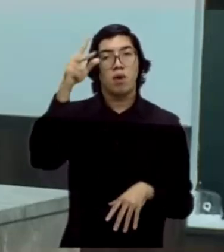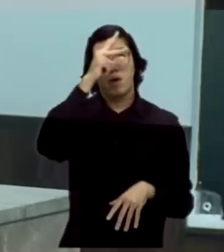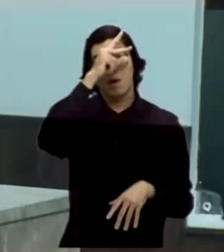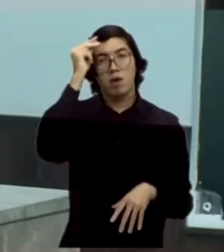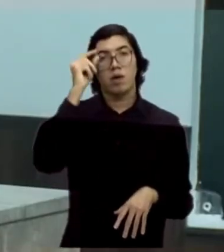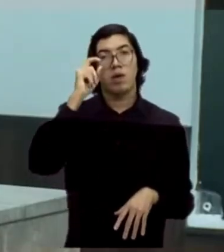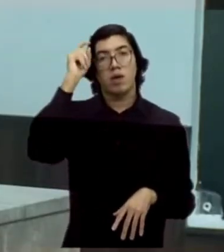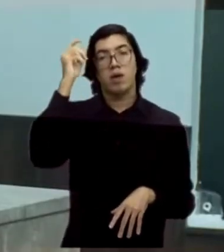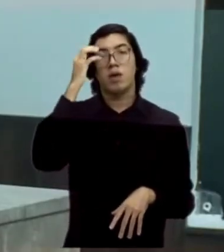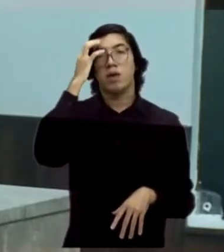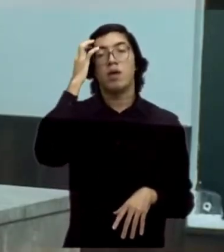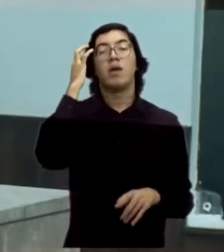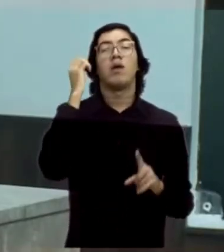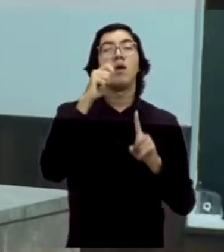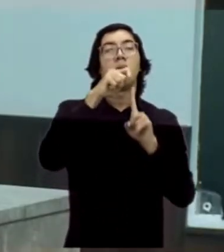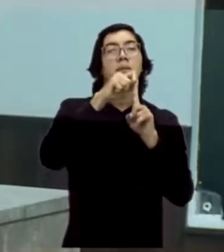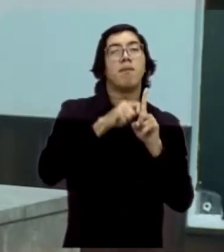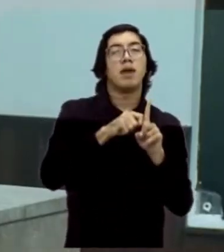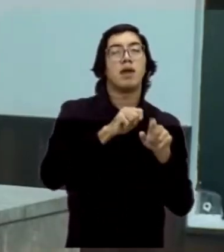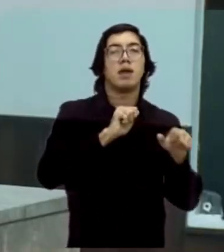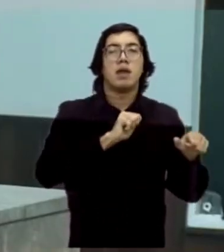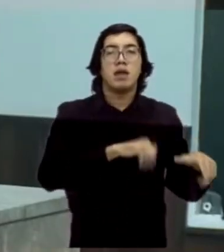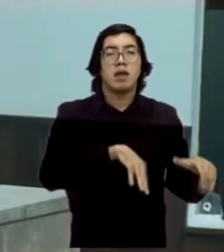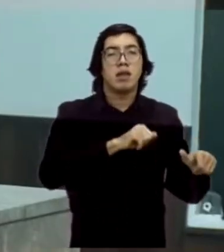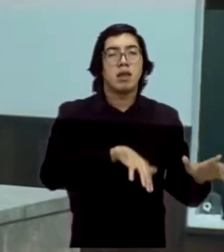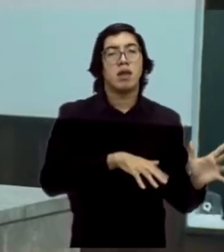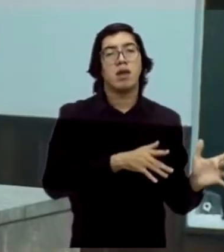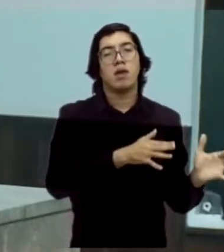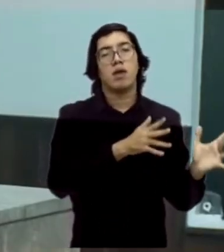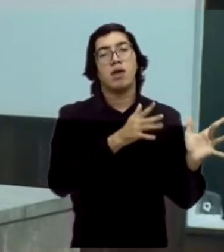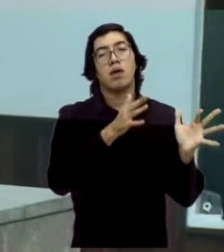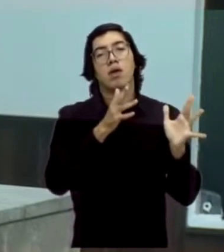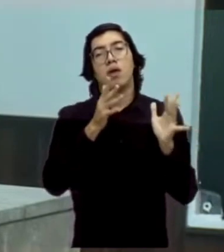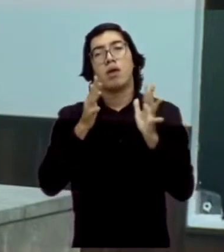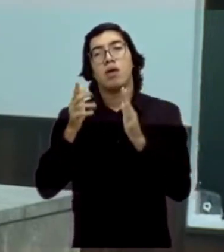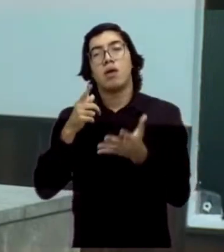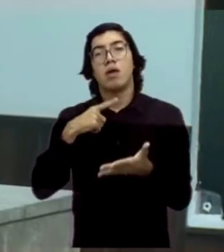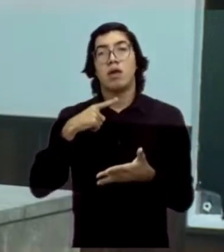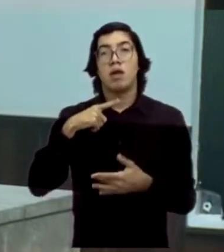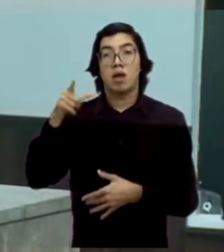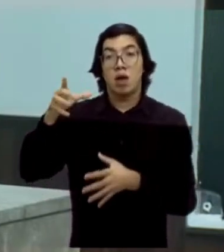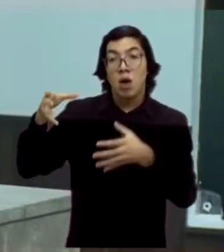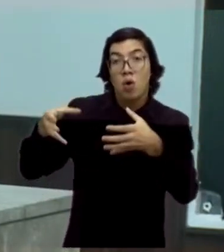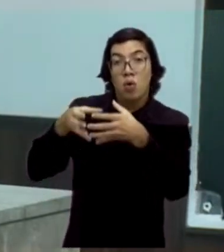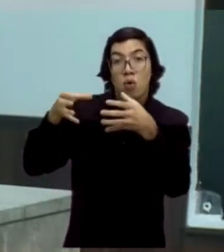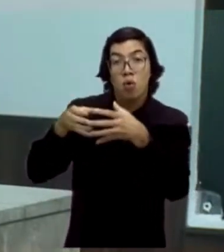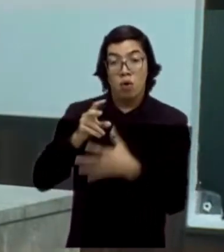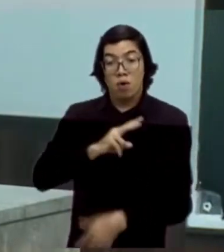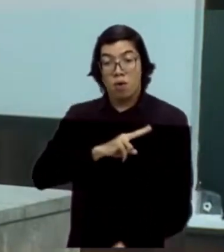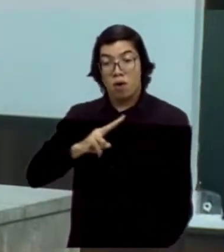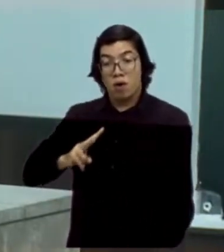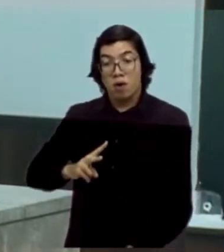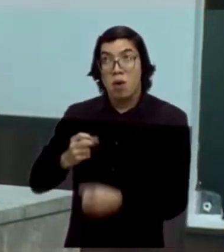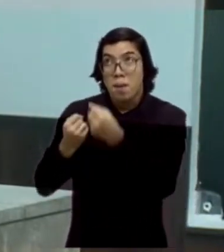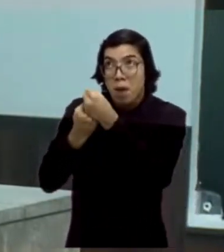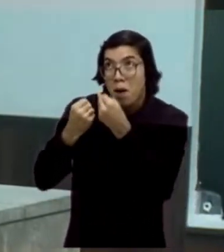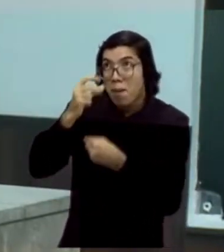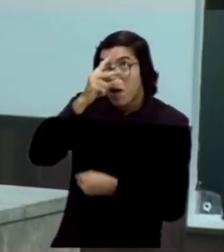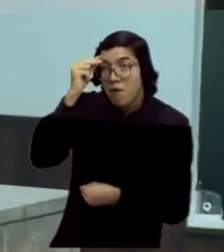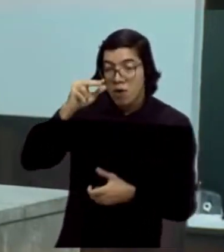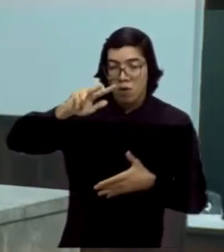atentamente o mês inteiro para dizer quem subiu aqui da base para reclamar dessa